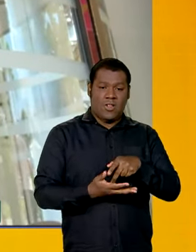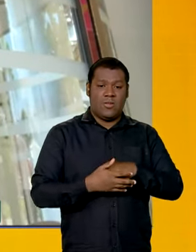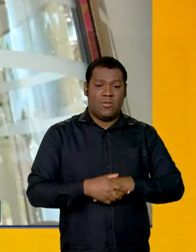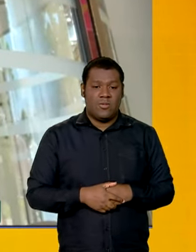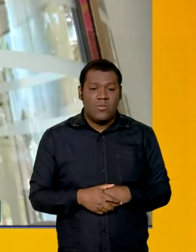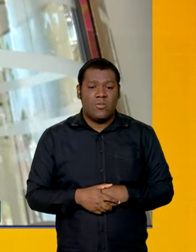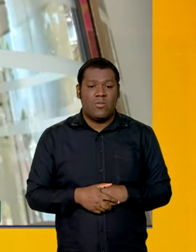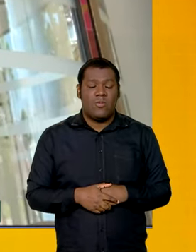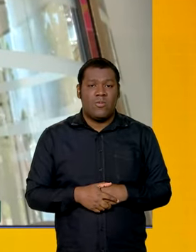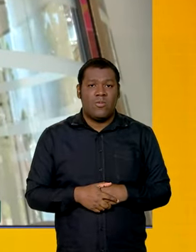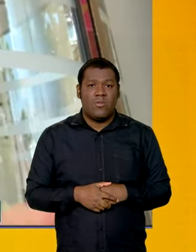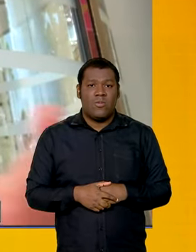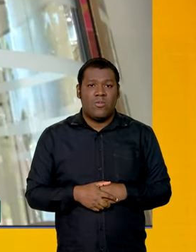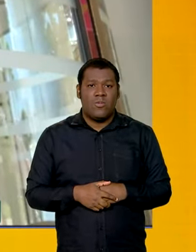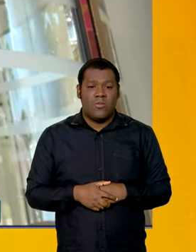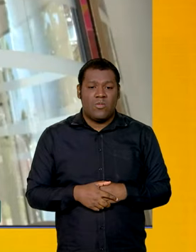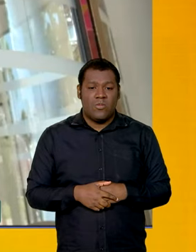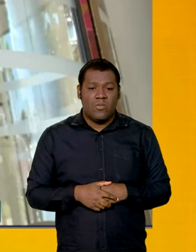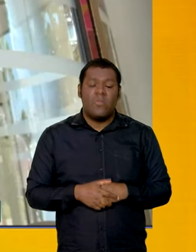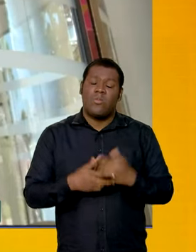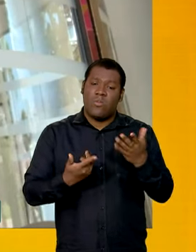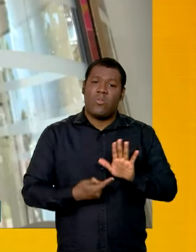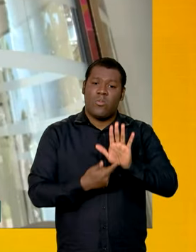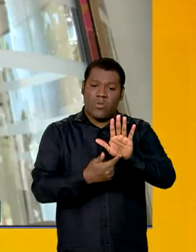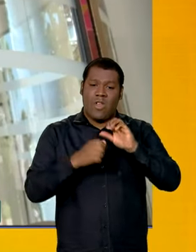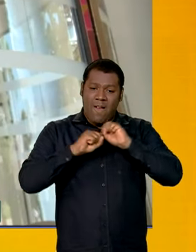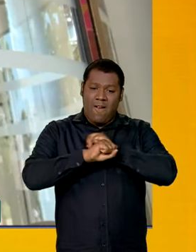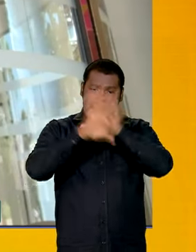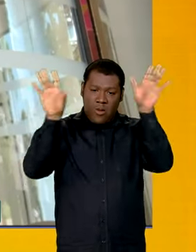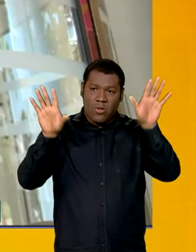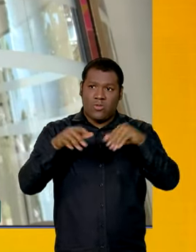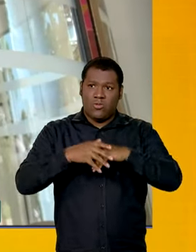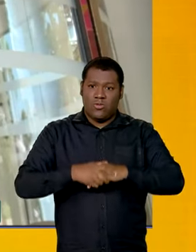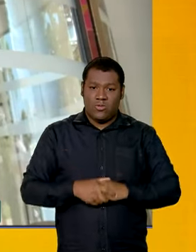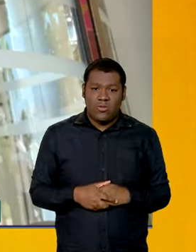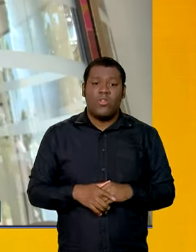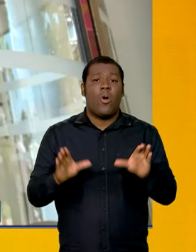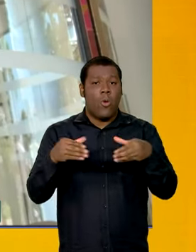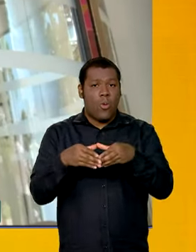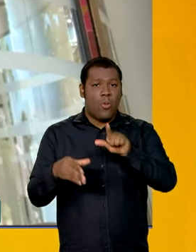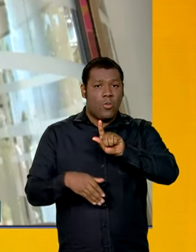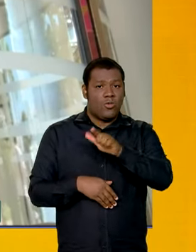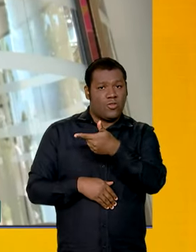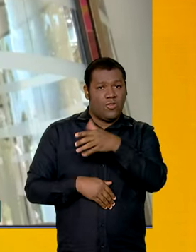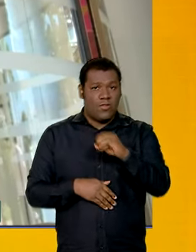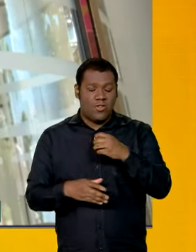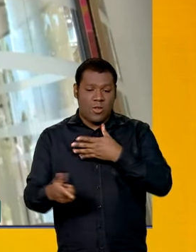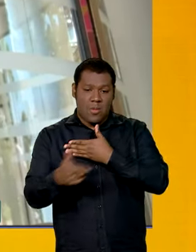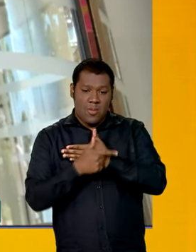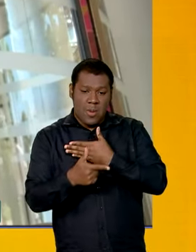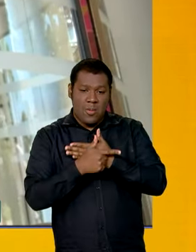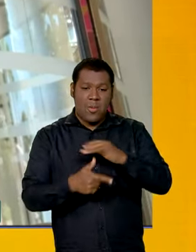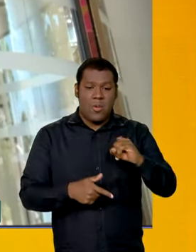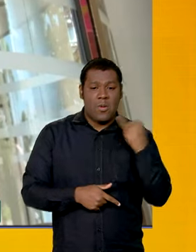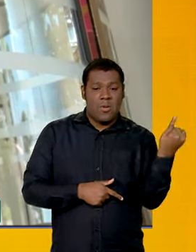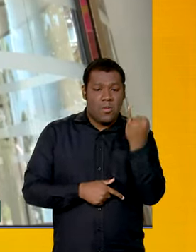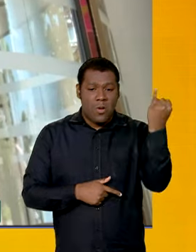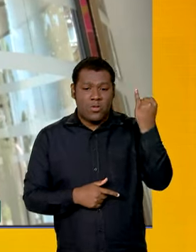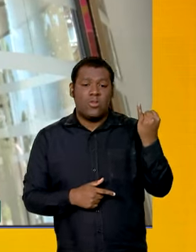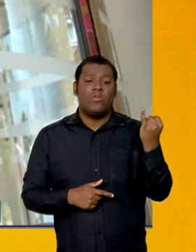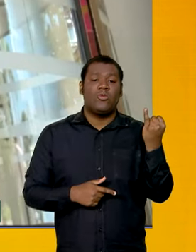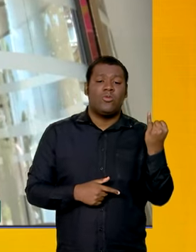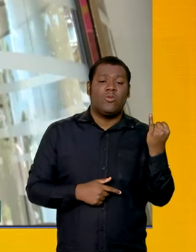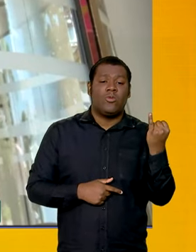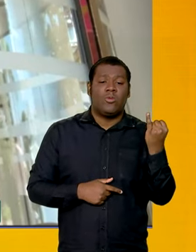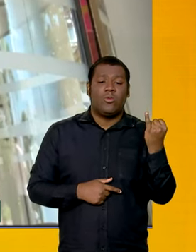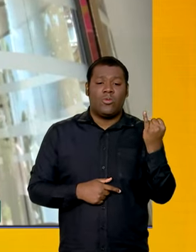um movimento de sinalização muito claro, que é feito por meio do G20, que envolve toda uma